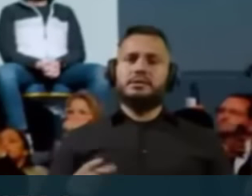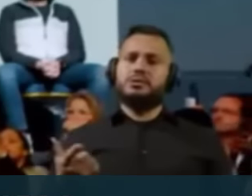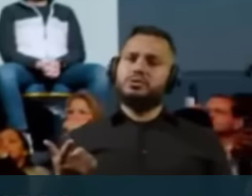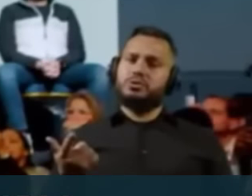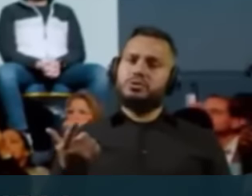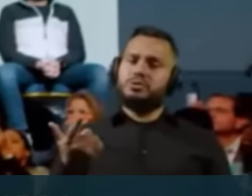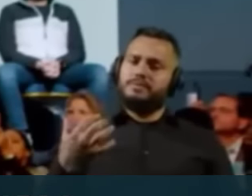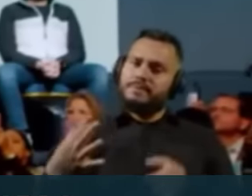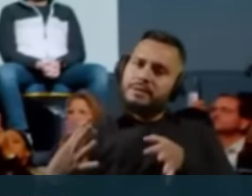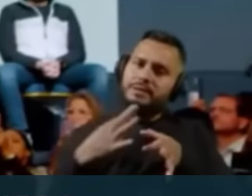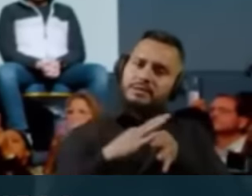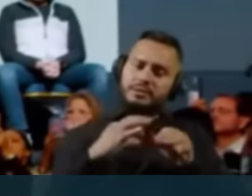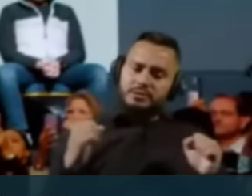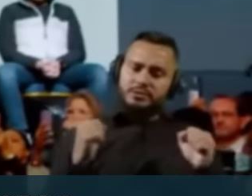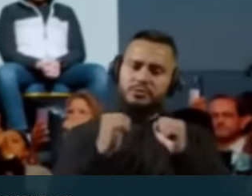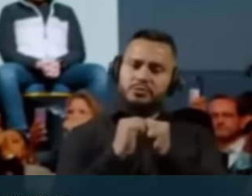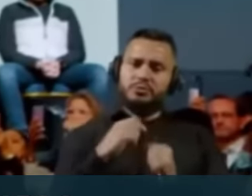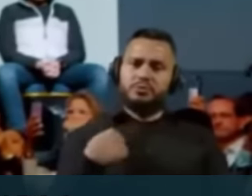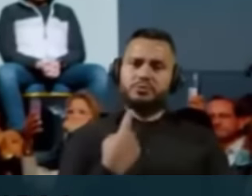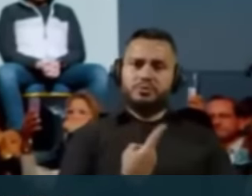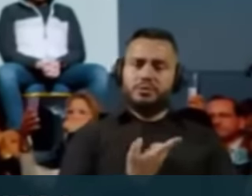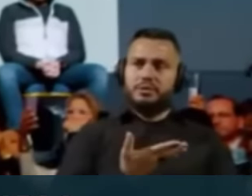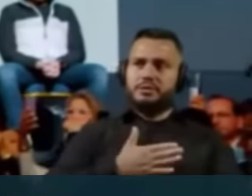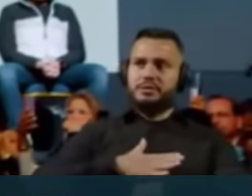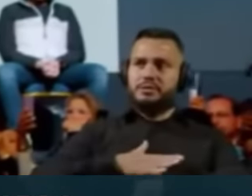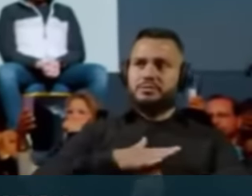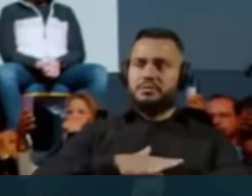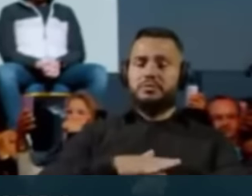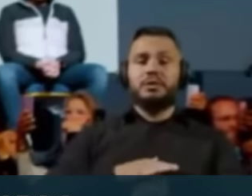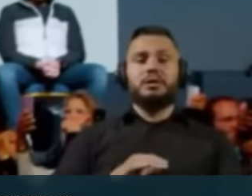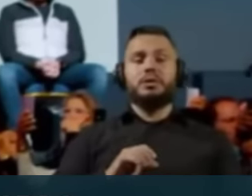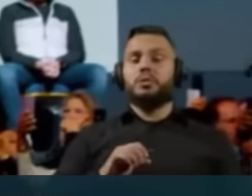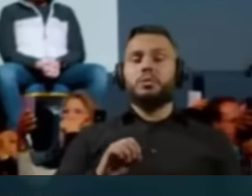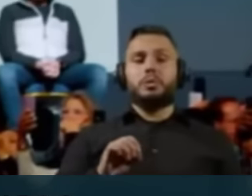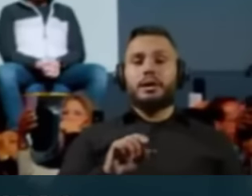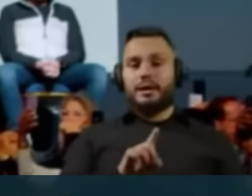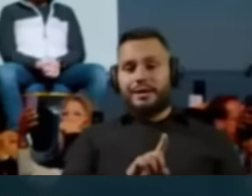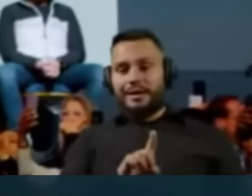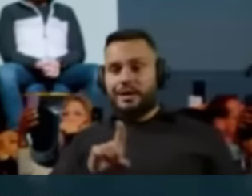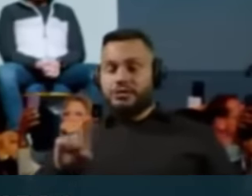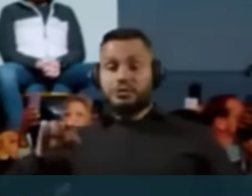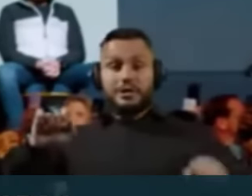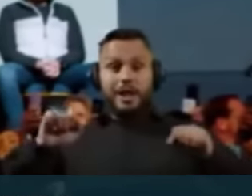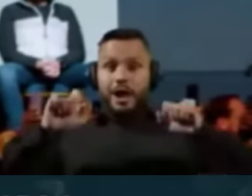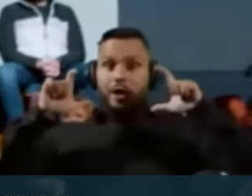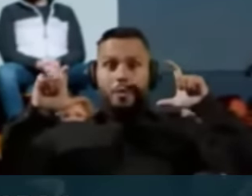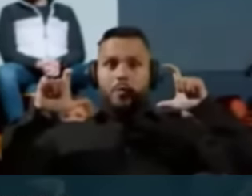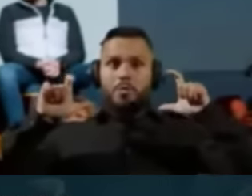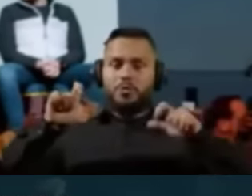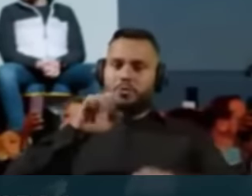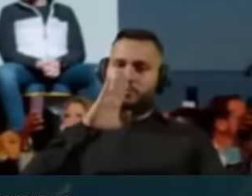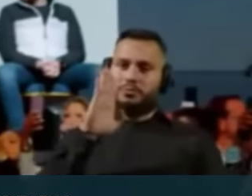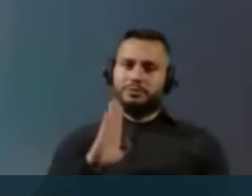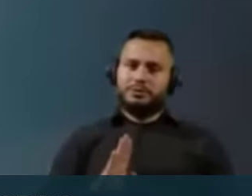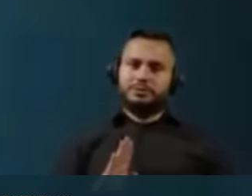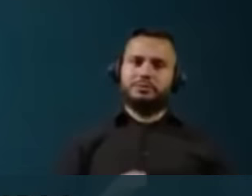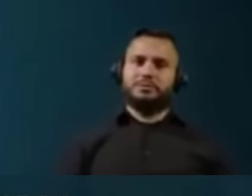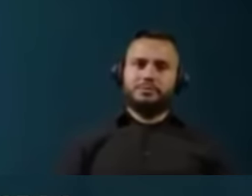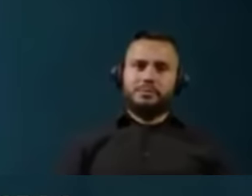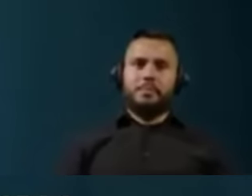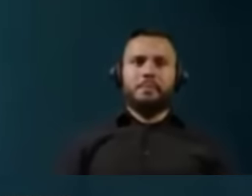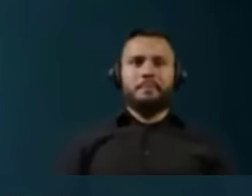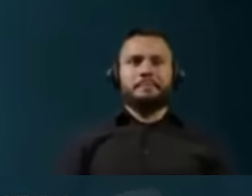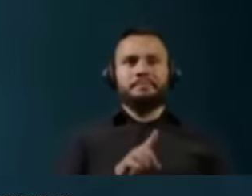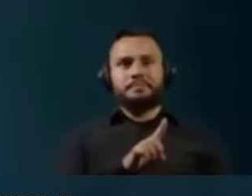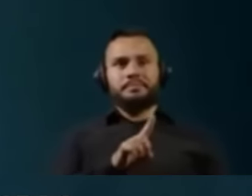juntar-se a nós nesse momento onde a direita, ela acordou no Brasil. A direita,